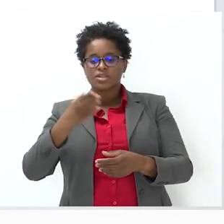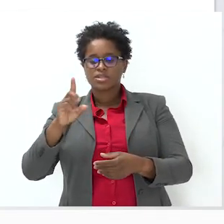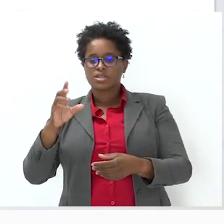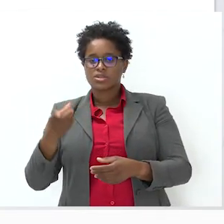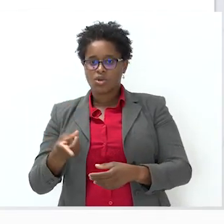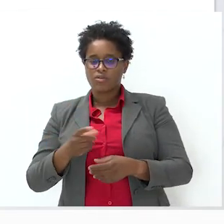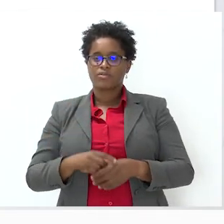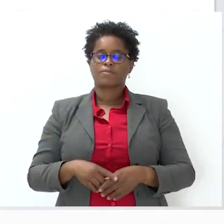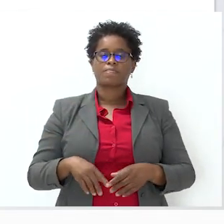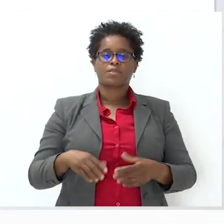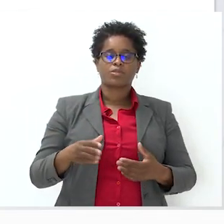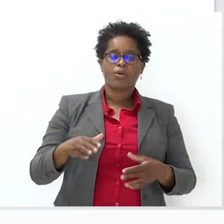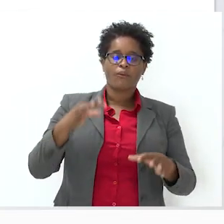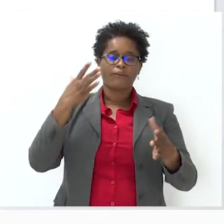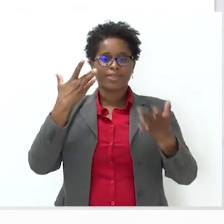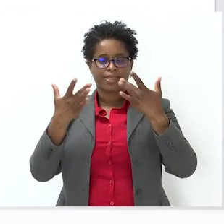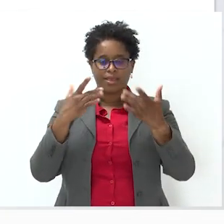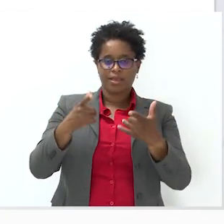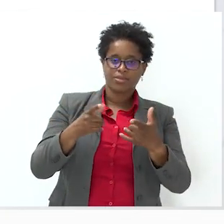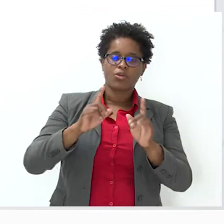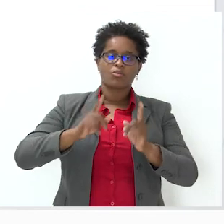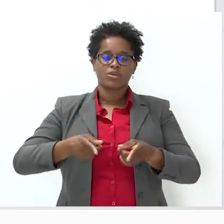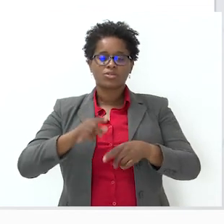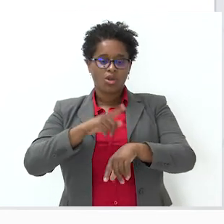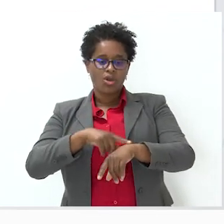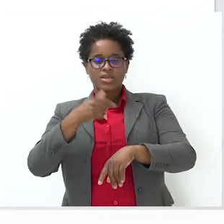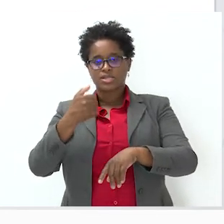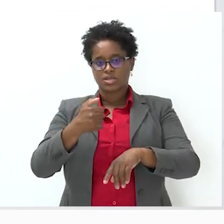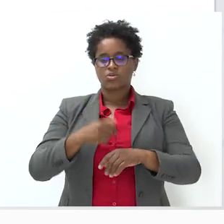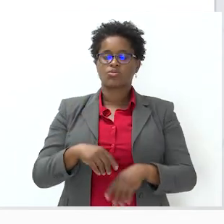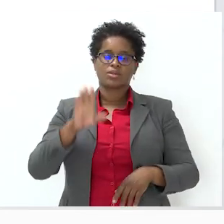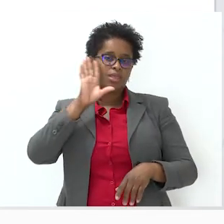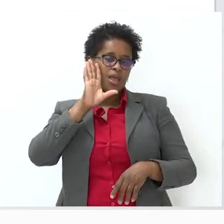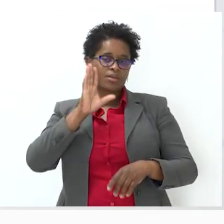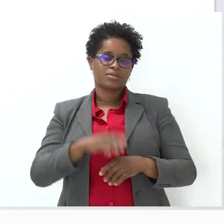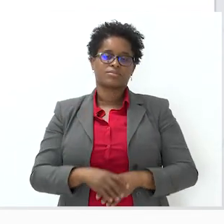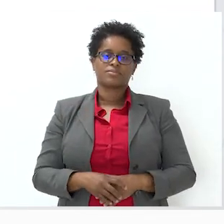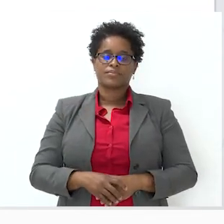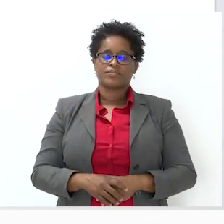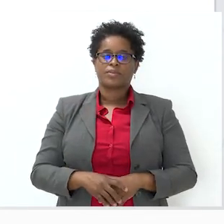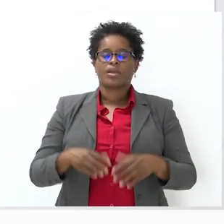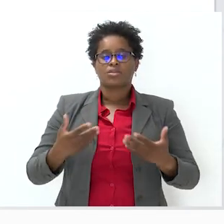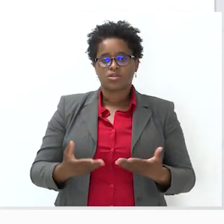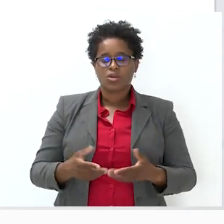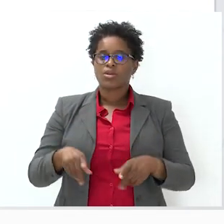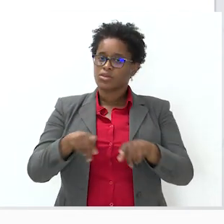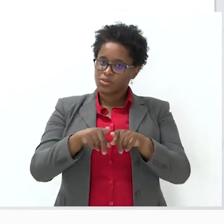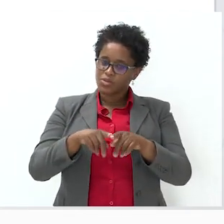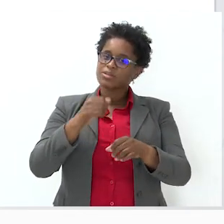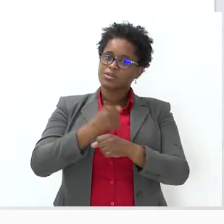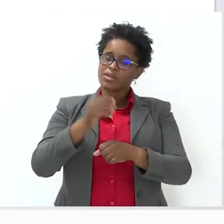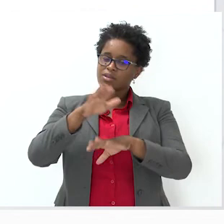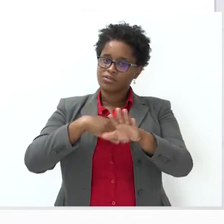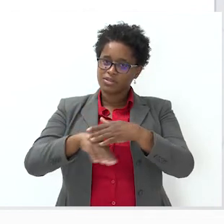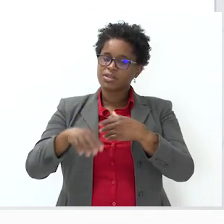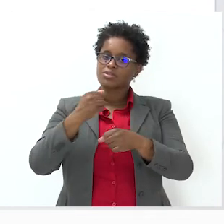1969. O espetáculo começou 5 horas tarde. Então, o mesmo exercício